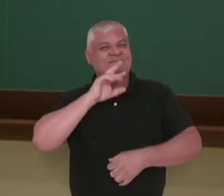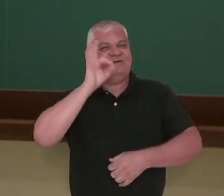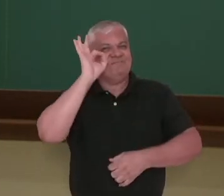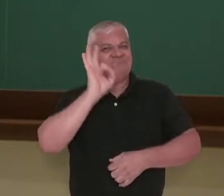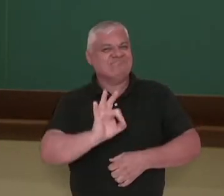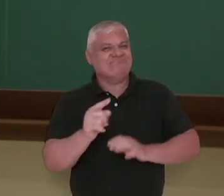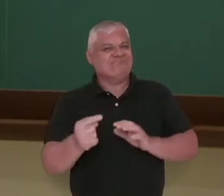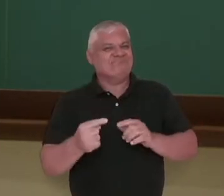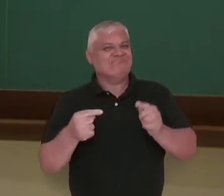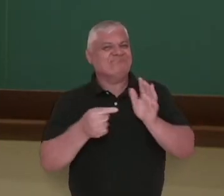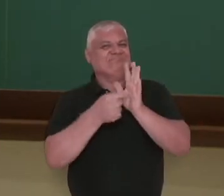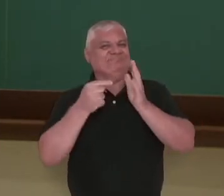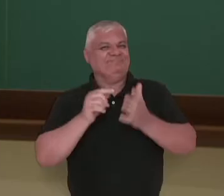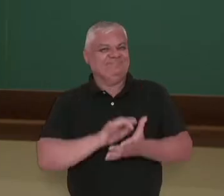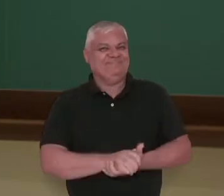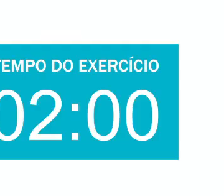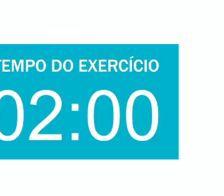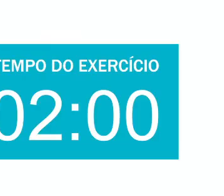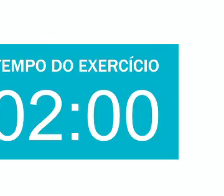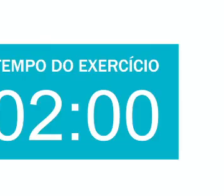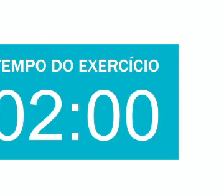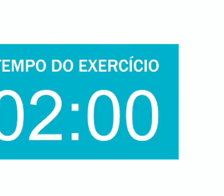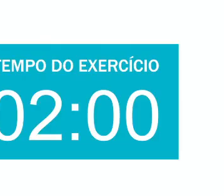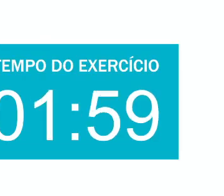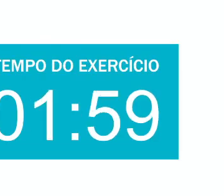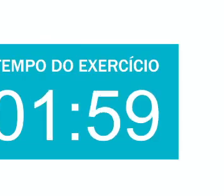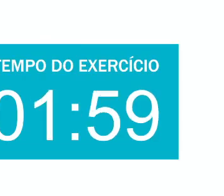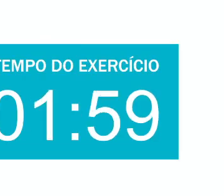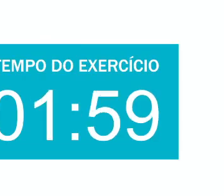início a nossa primeira atividade.